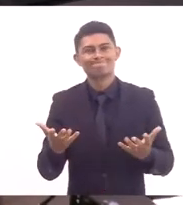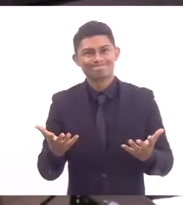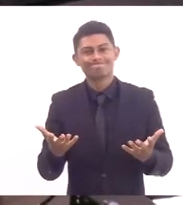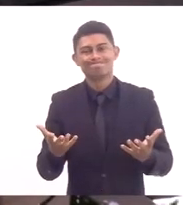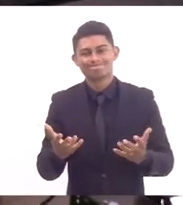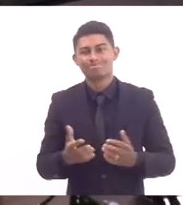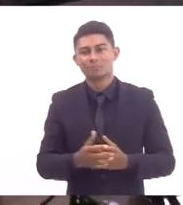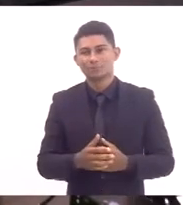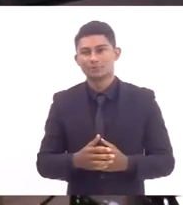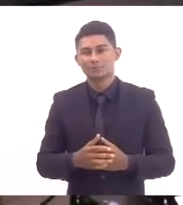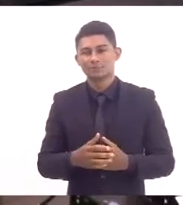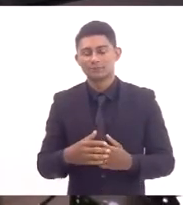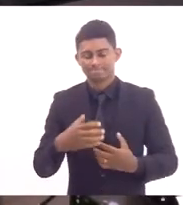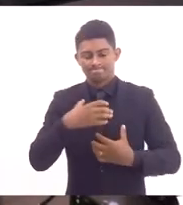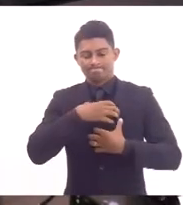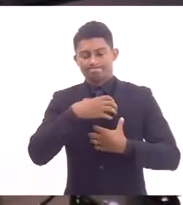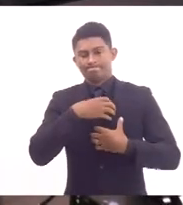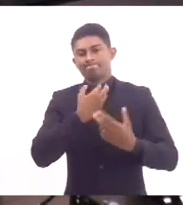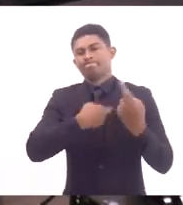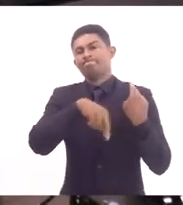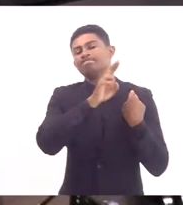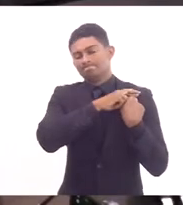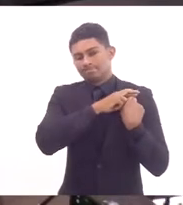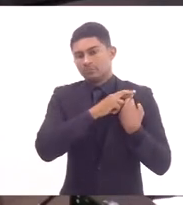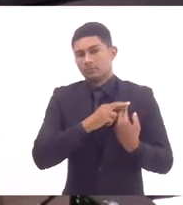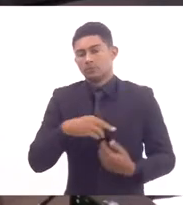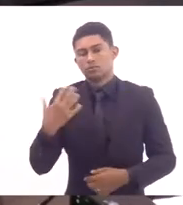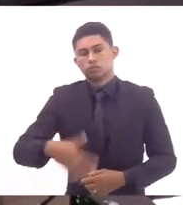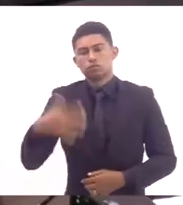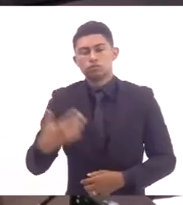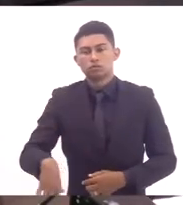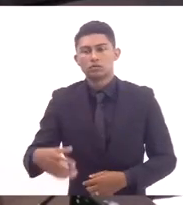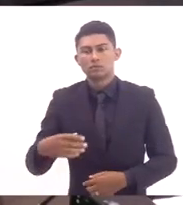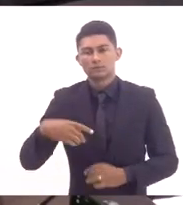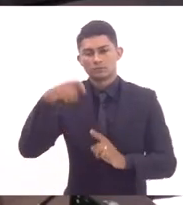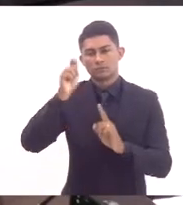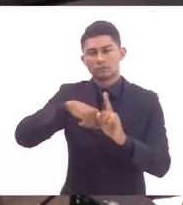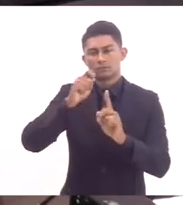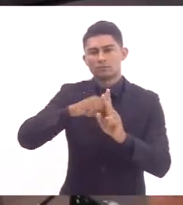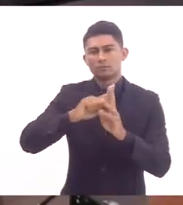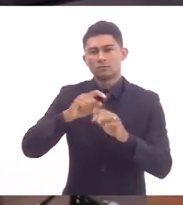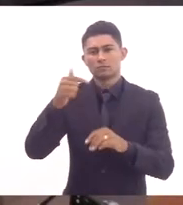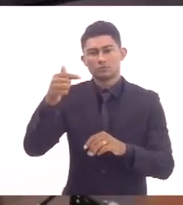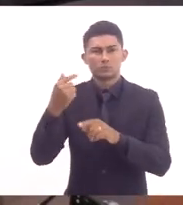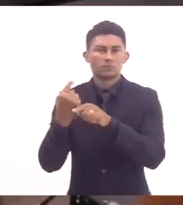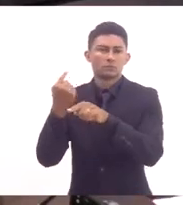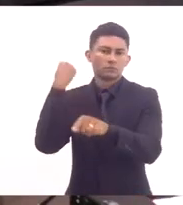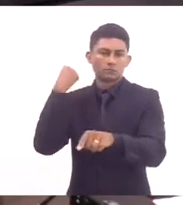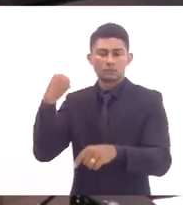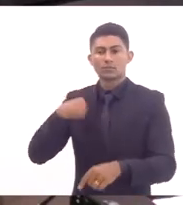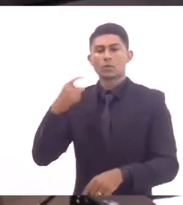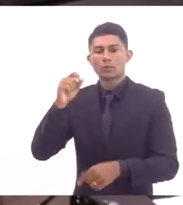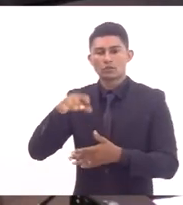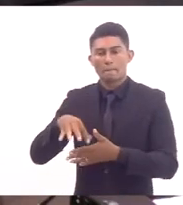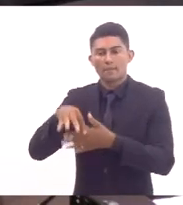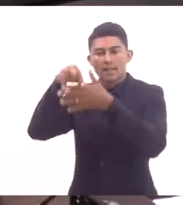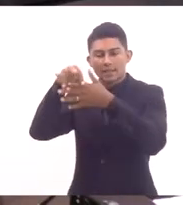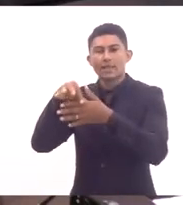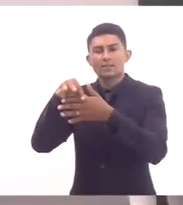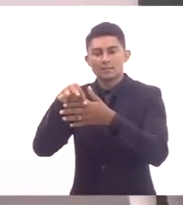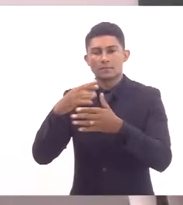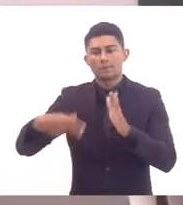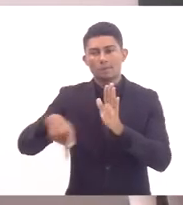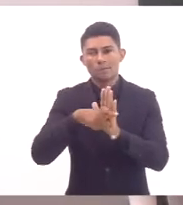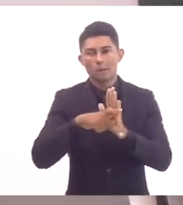uma grande responsabilidade eu fui até às sete meses atrás superintendente maternidade da cidade